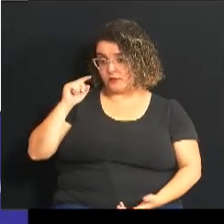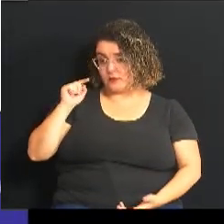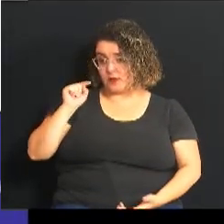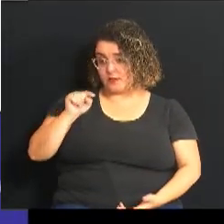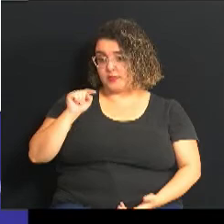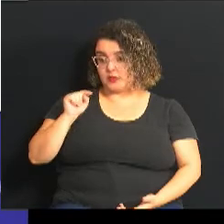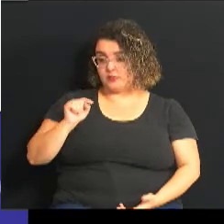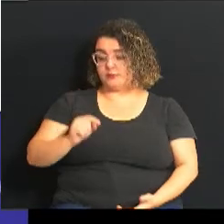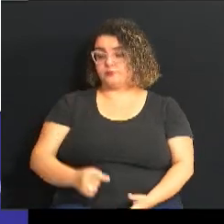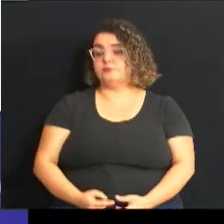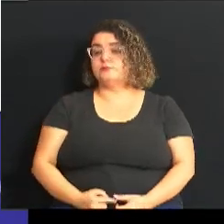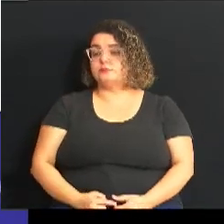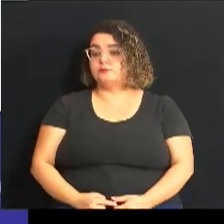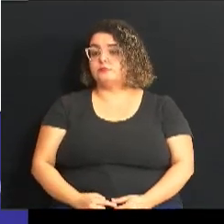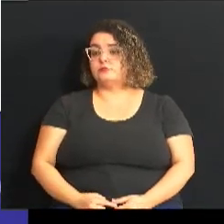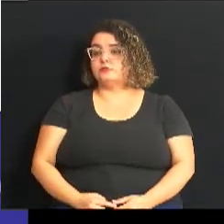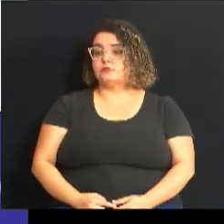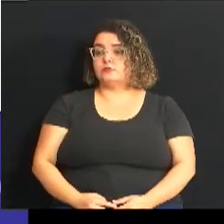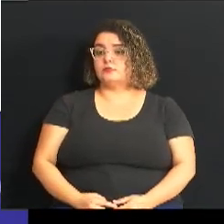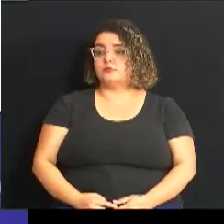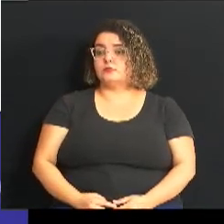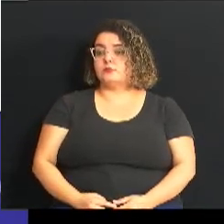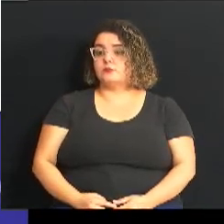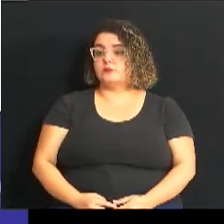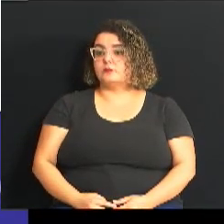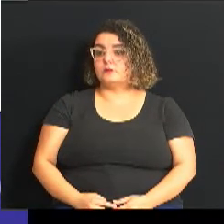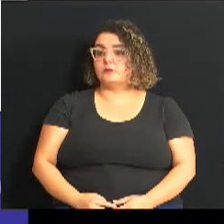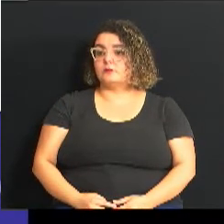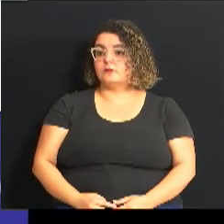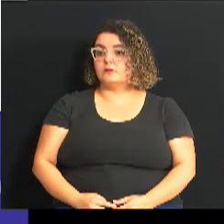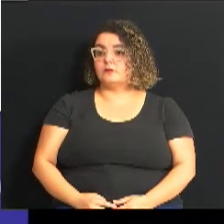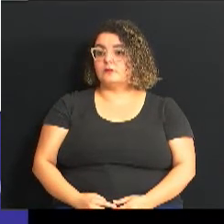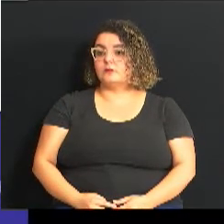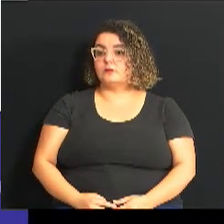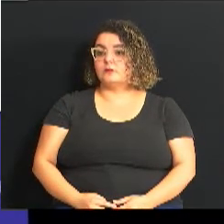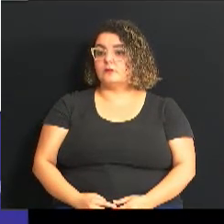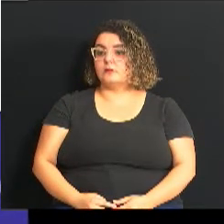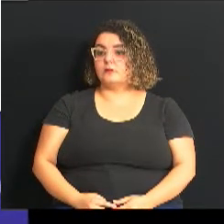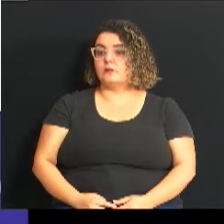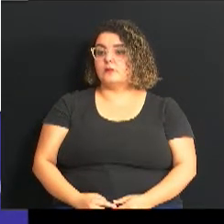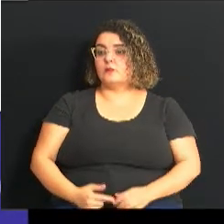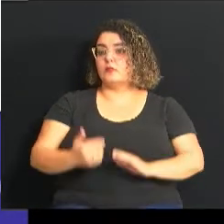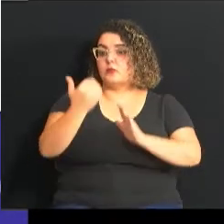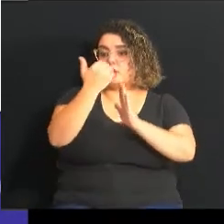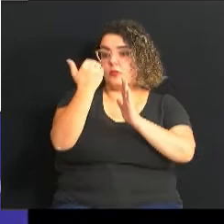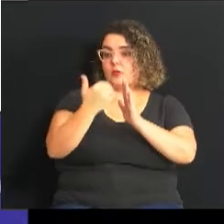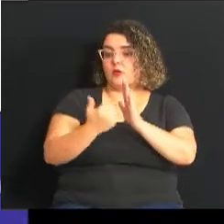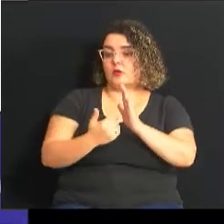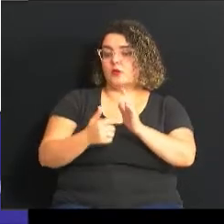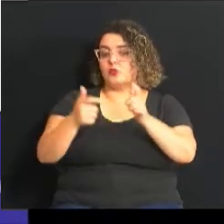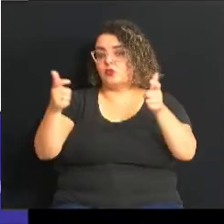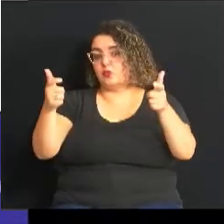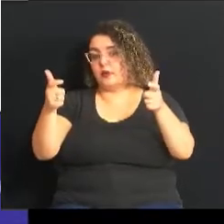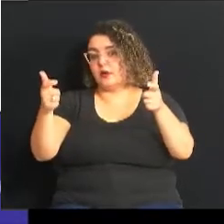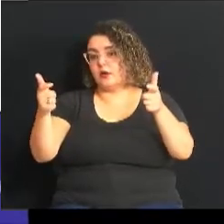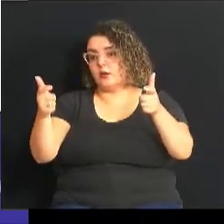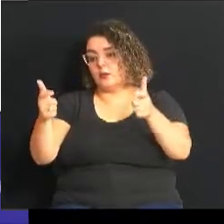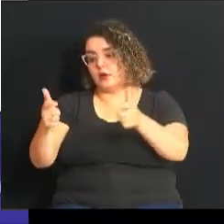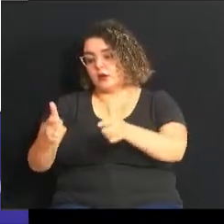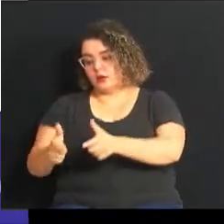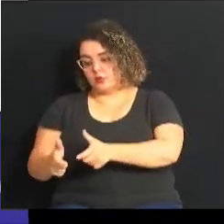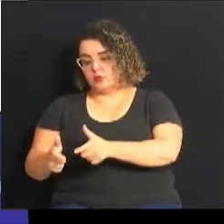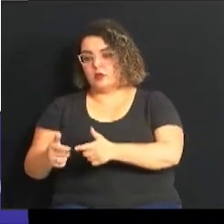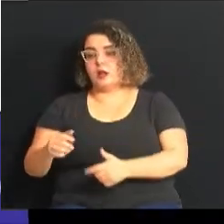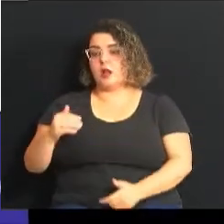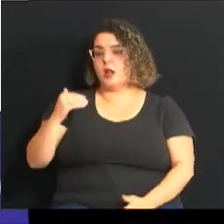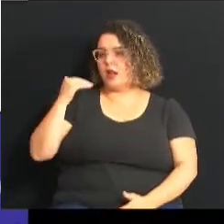então a gente tem projeto dos vereadores, sobe um pouquinho lá no último, vamos ver qual foi, e é por ordem decrescente, viu, gente? Olha, lá em cima, a gente